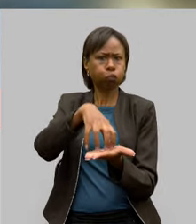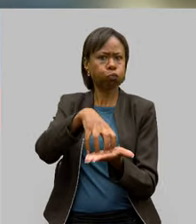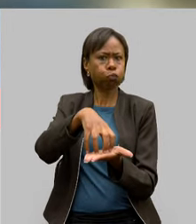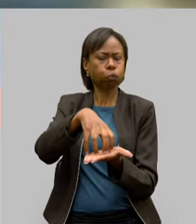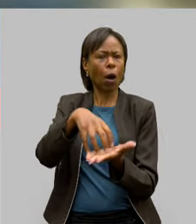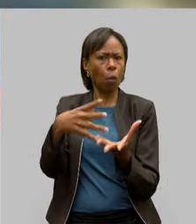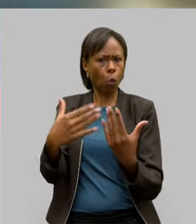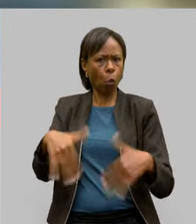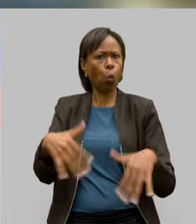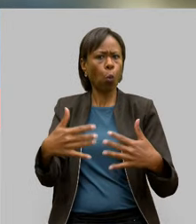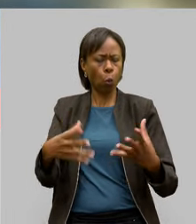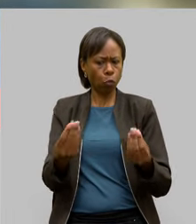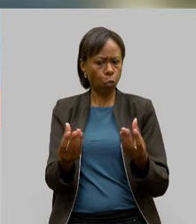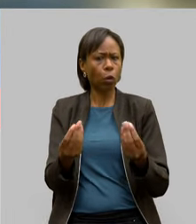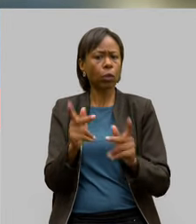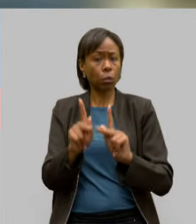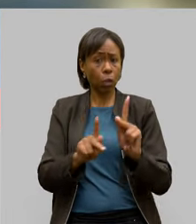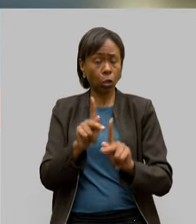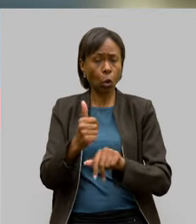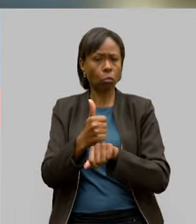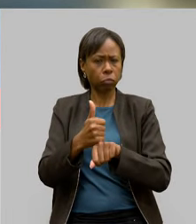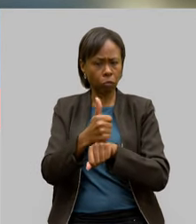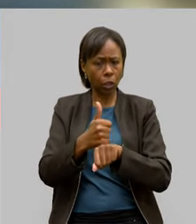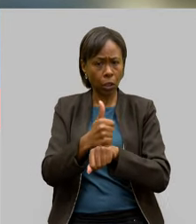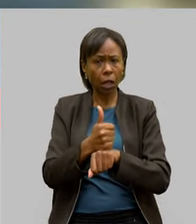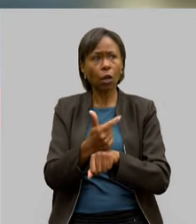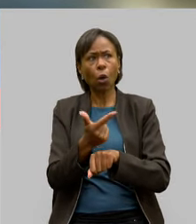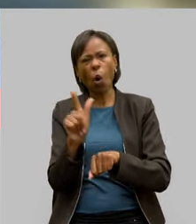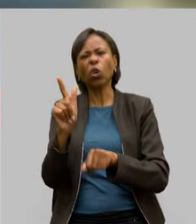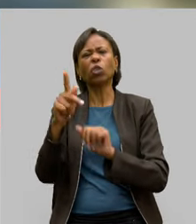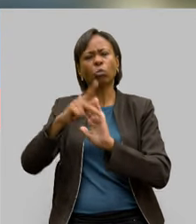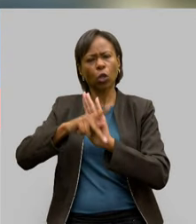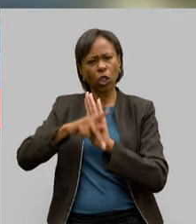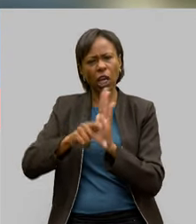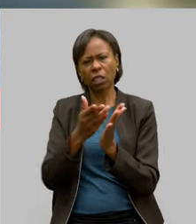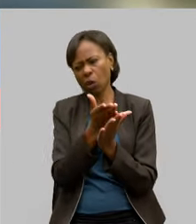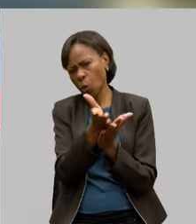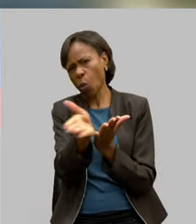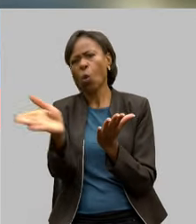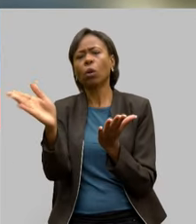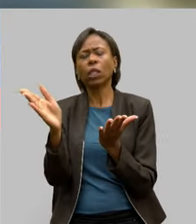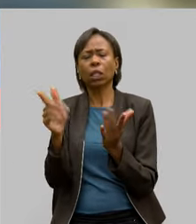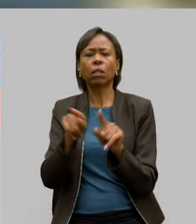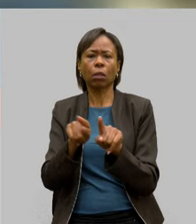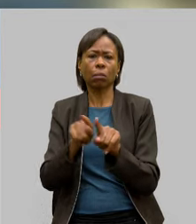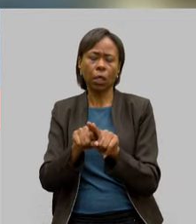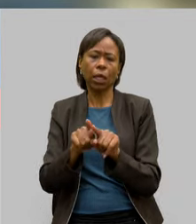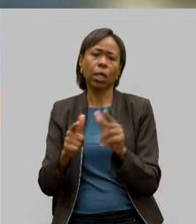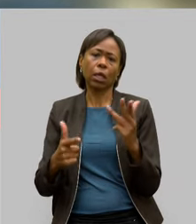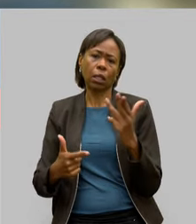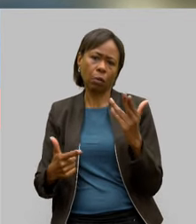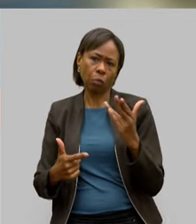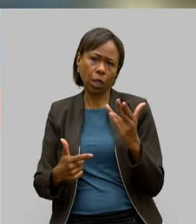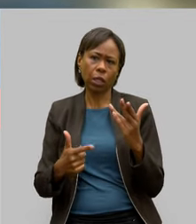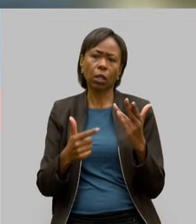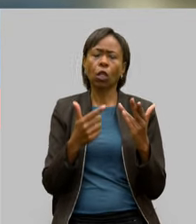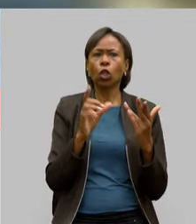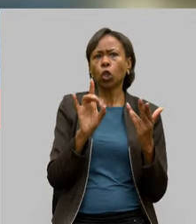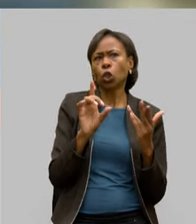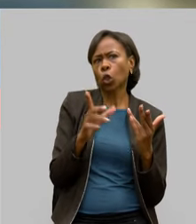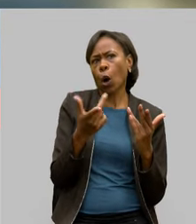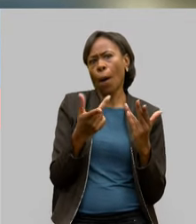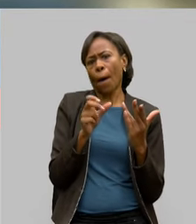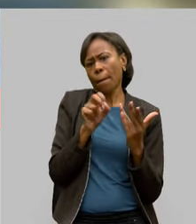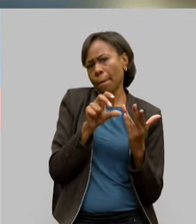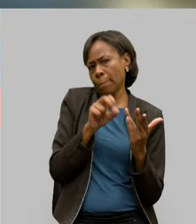vão começar a surgir projetos em outras linhas né de pesquisa com cannabis que não seja só manejo de pragas por exemplo manejo de doenças também é uma